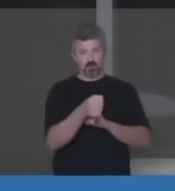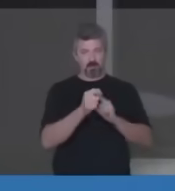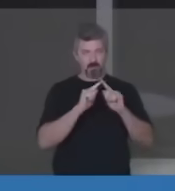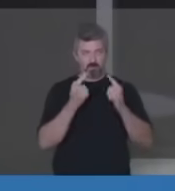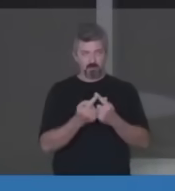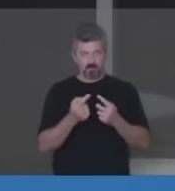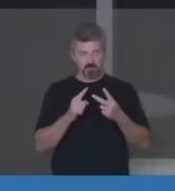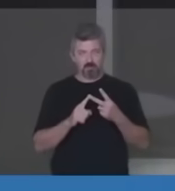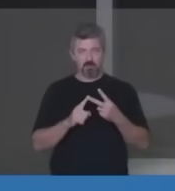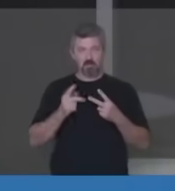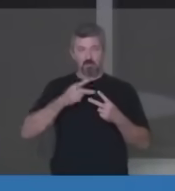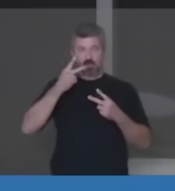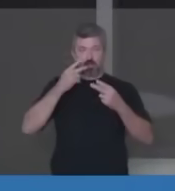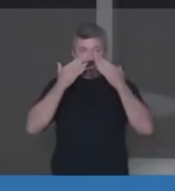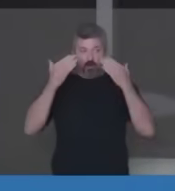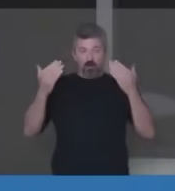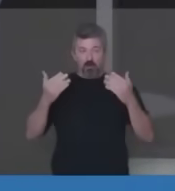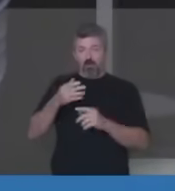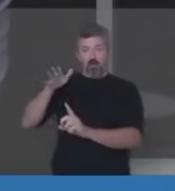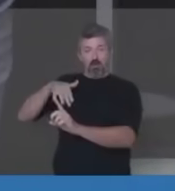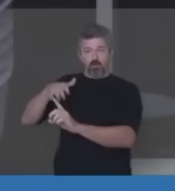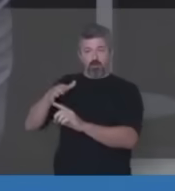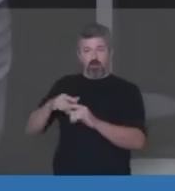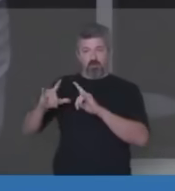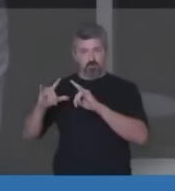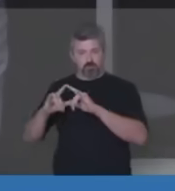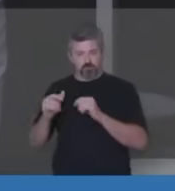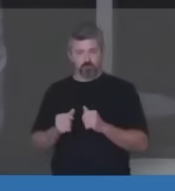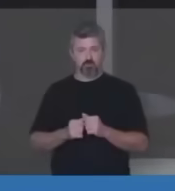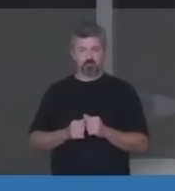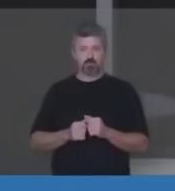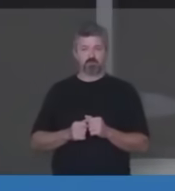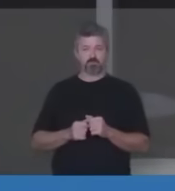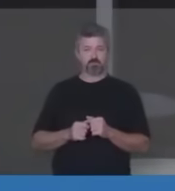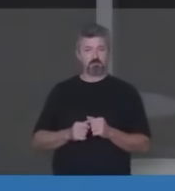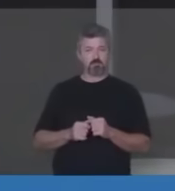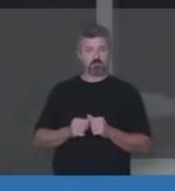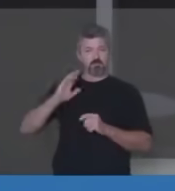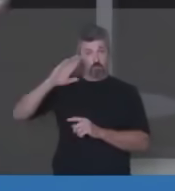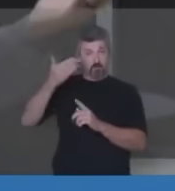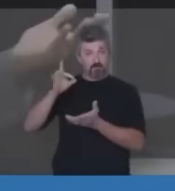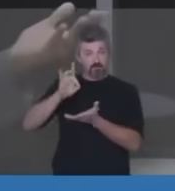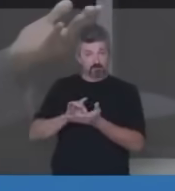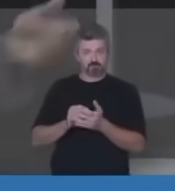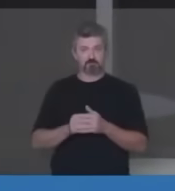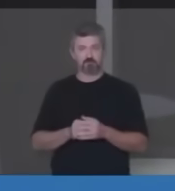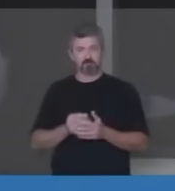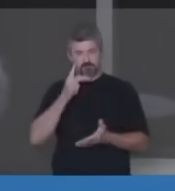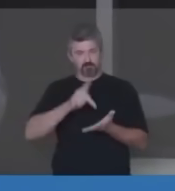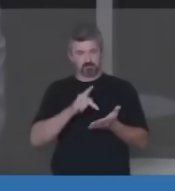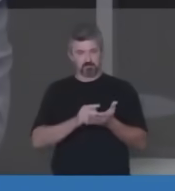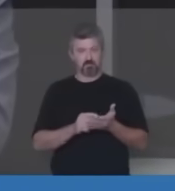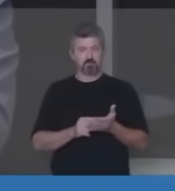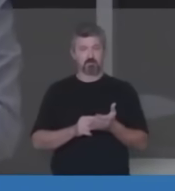gabinete. Falas públicas elogiando milícia. E homenagens oficiais, sinceramente, isso